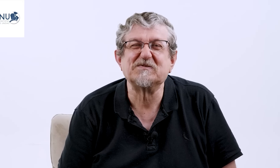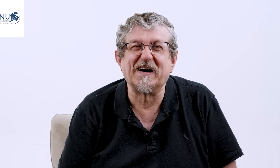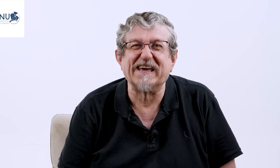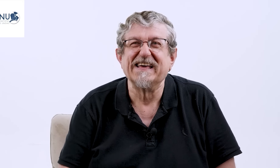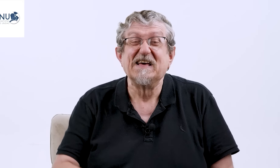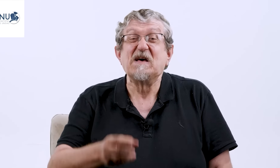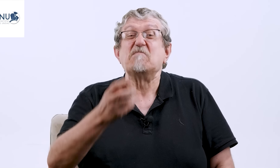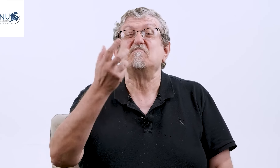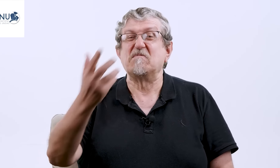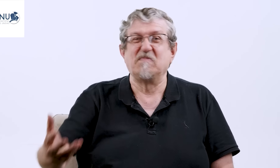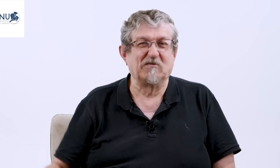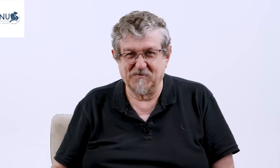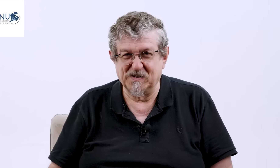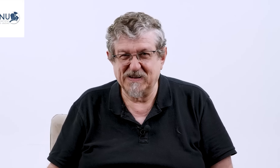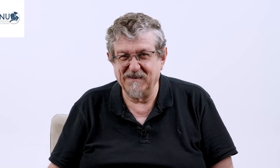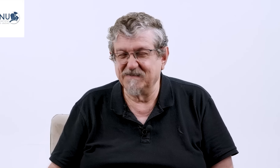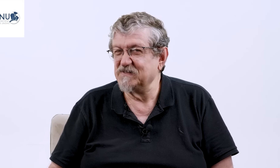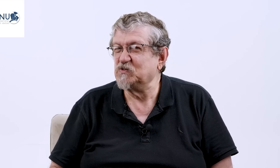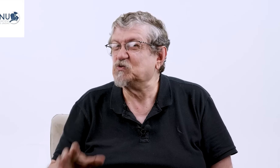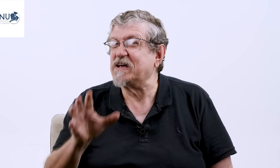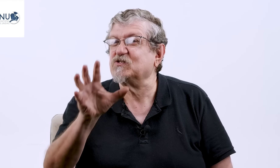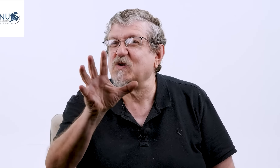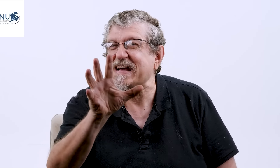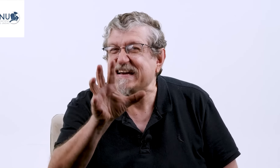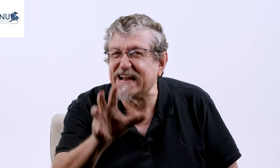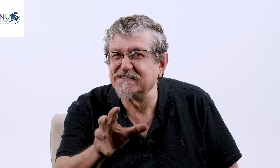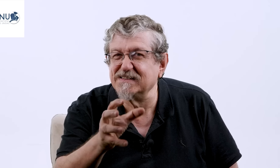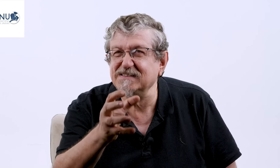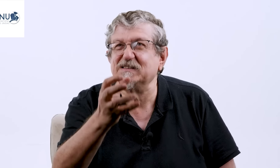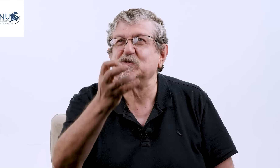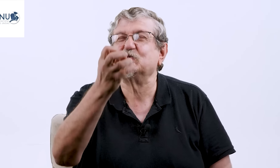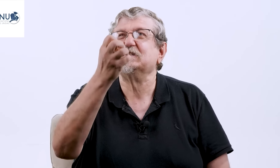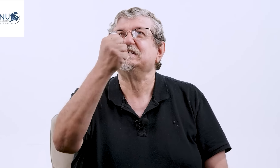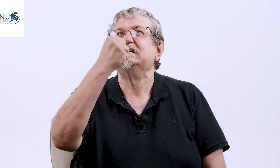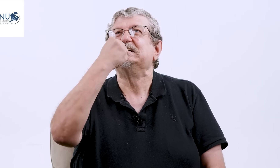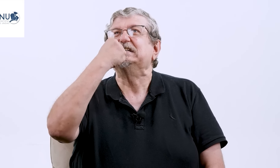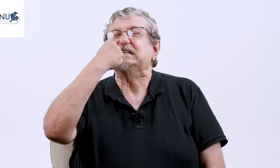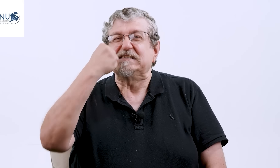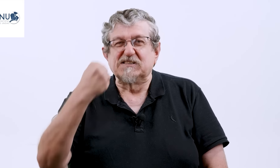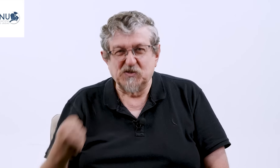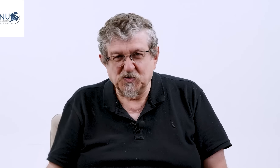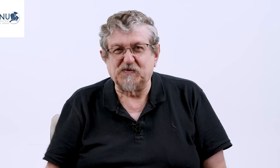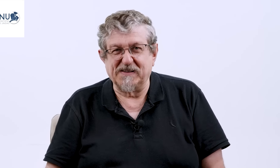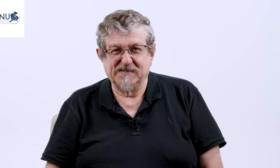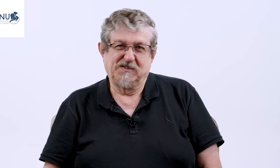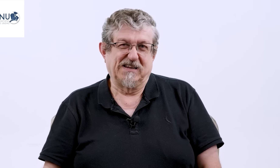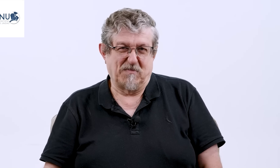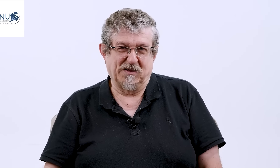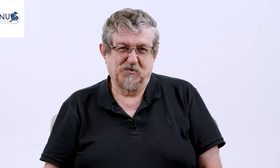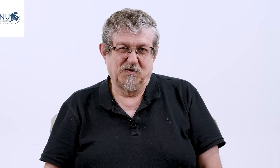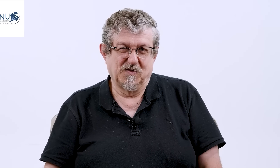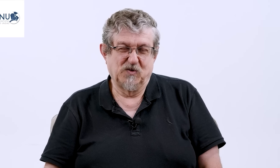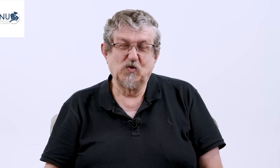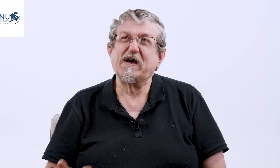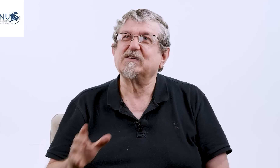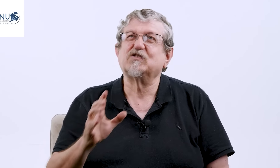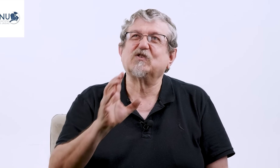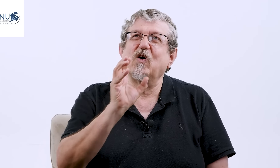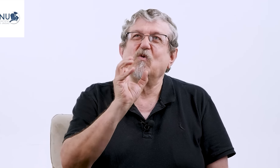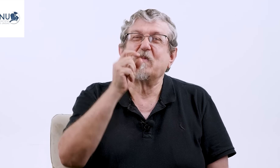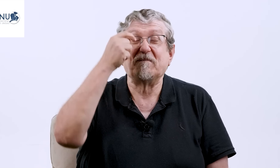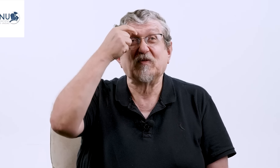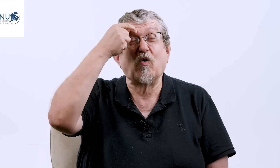a gente vai beber do Evangelho, não é só a graça de Deus que nos faz sentir amado. Não